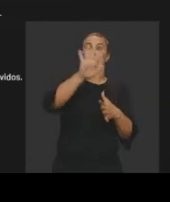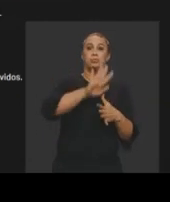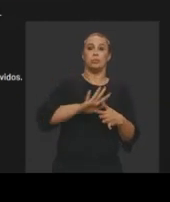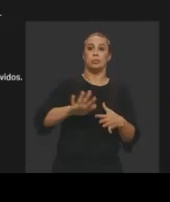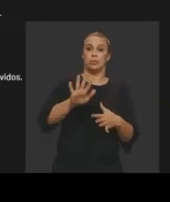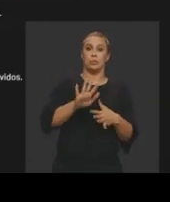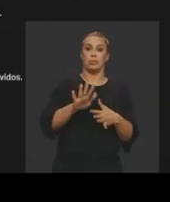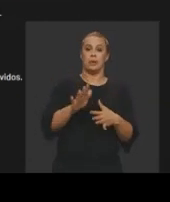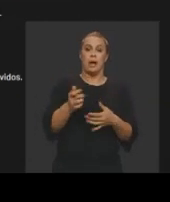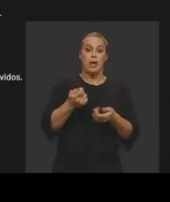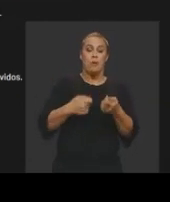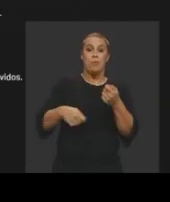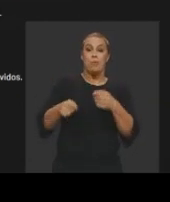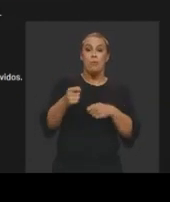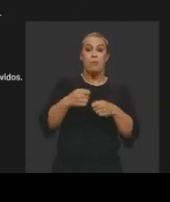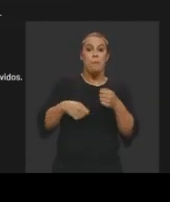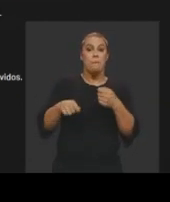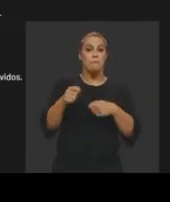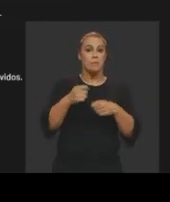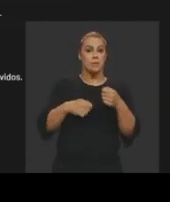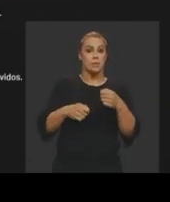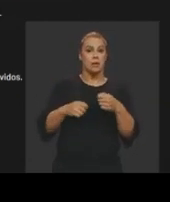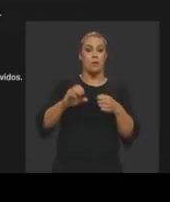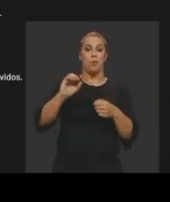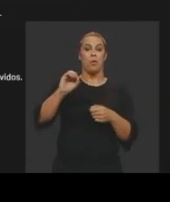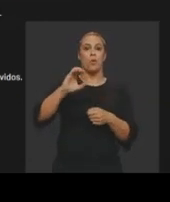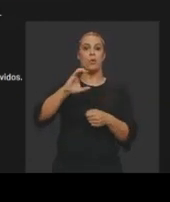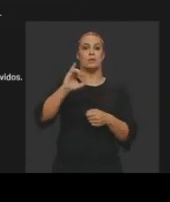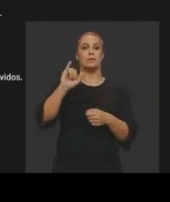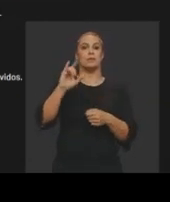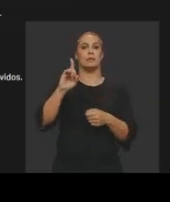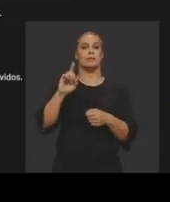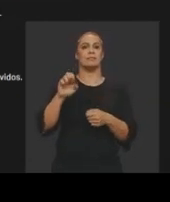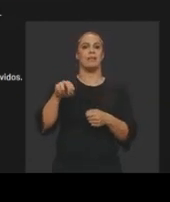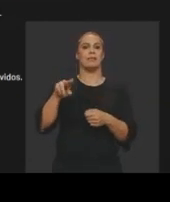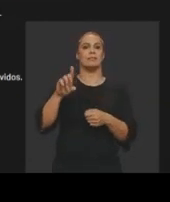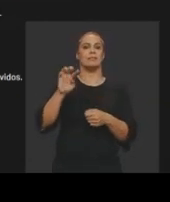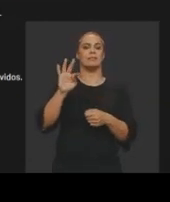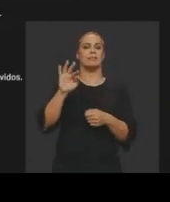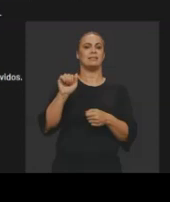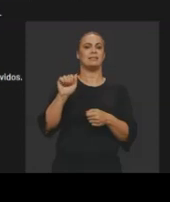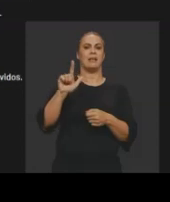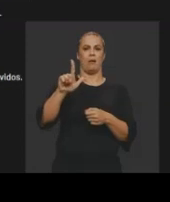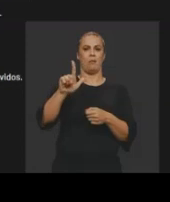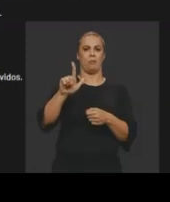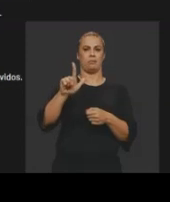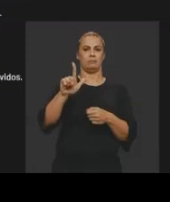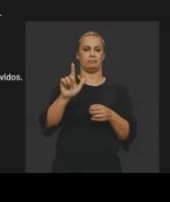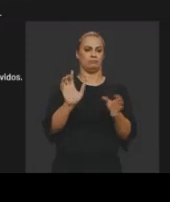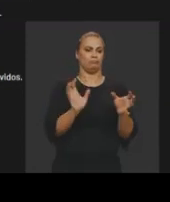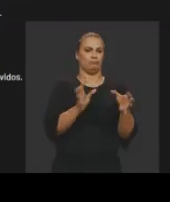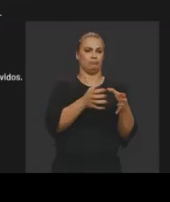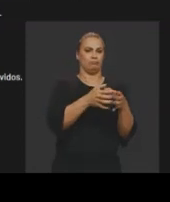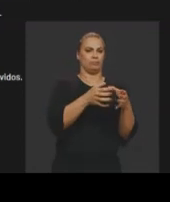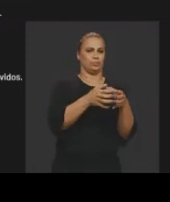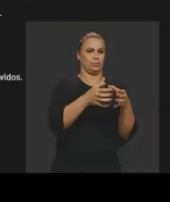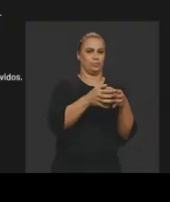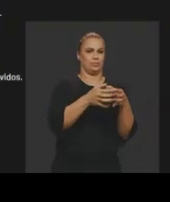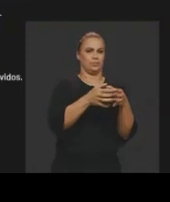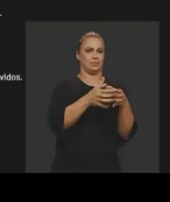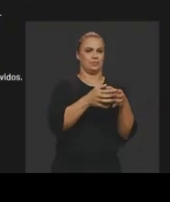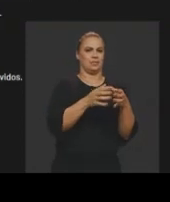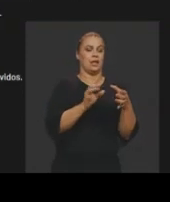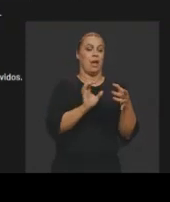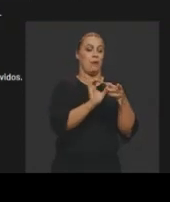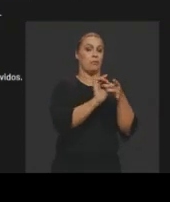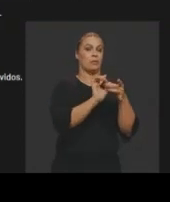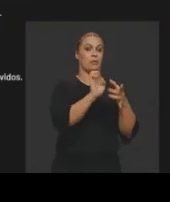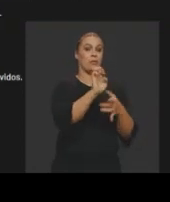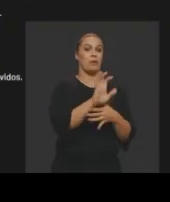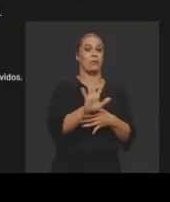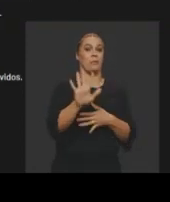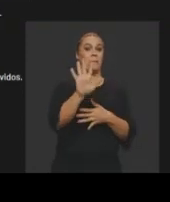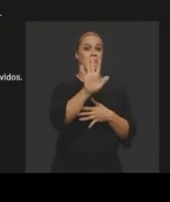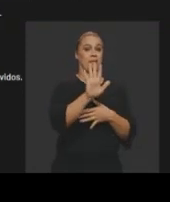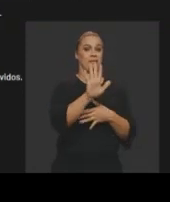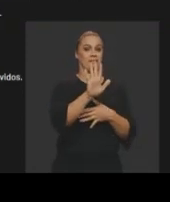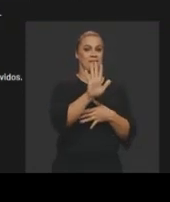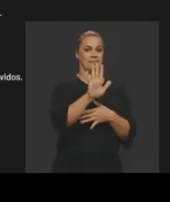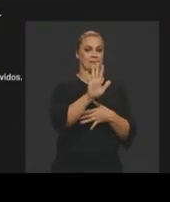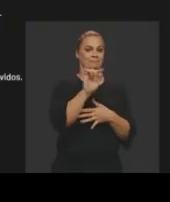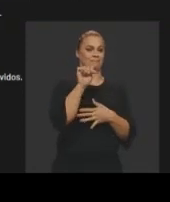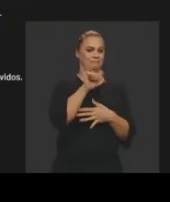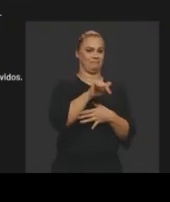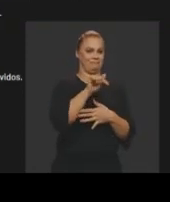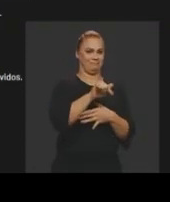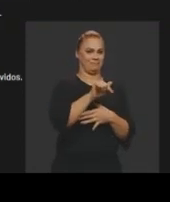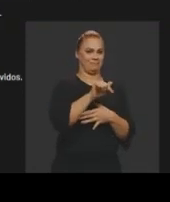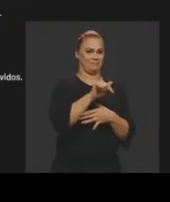formação de grandes blocos econômicos. União Europeia, ex-comunidade econômica europeia, quando era comunidade econômica europeia,